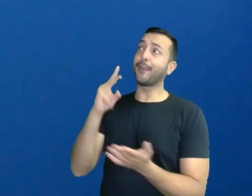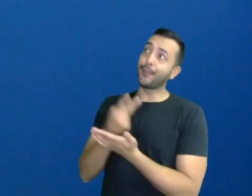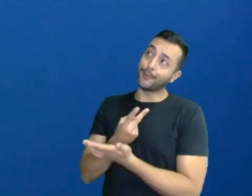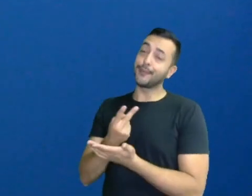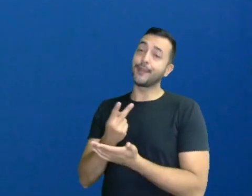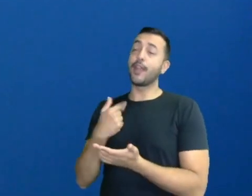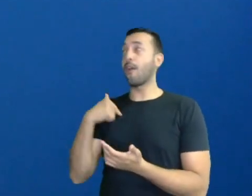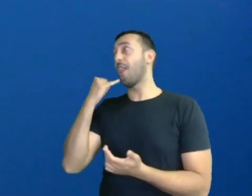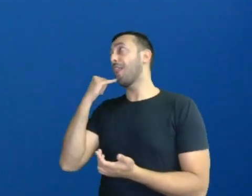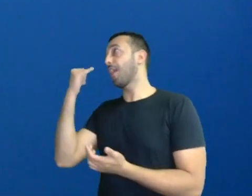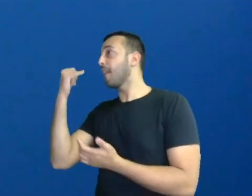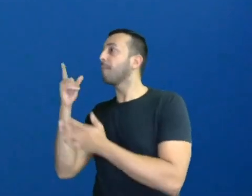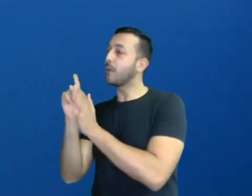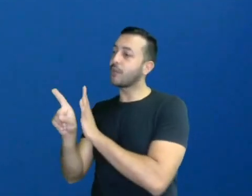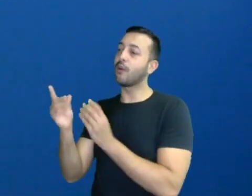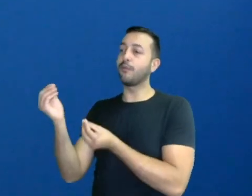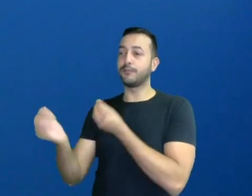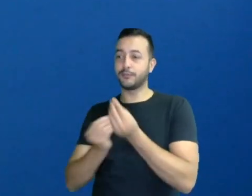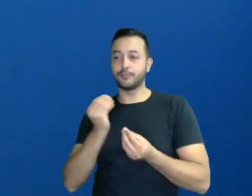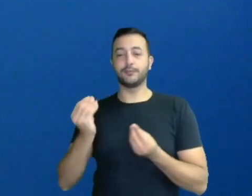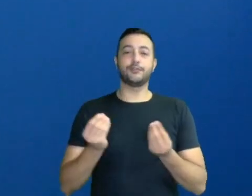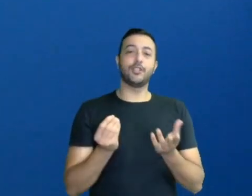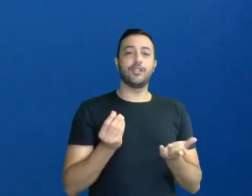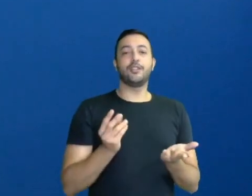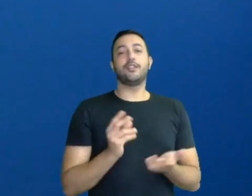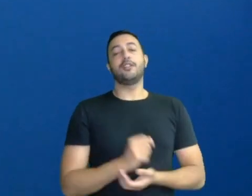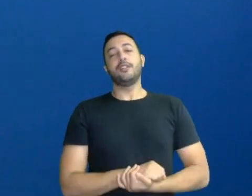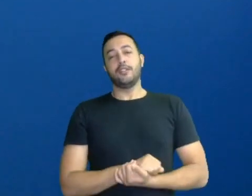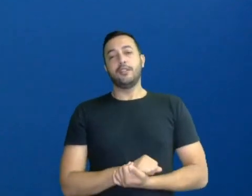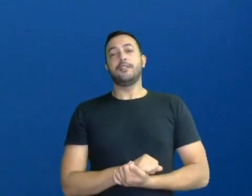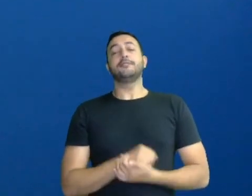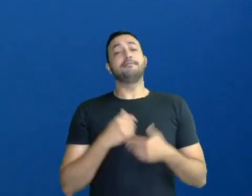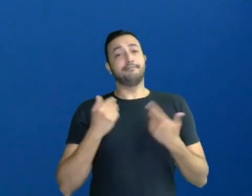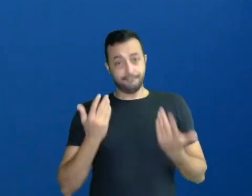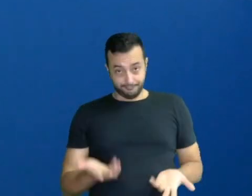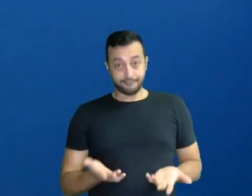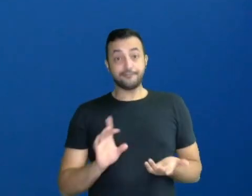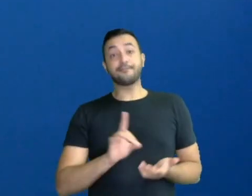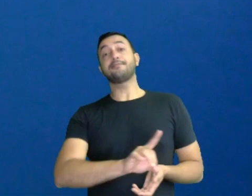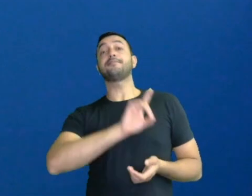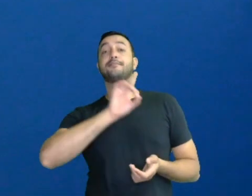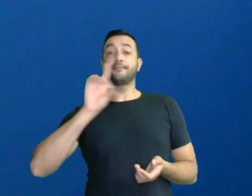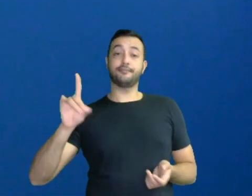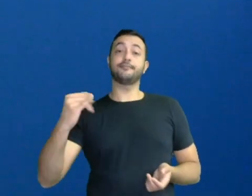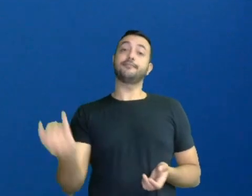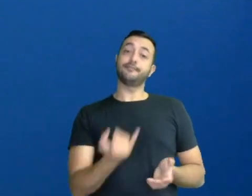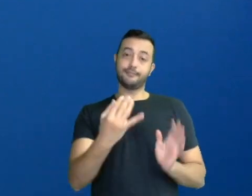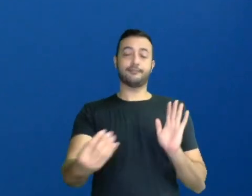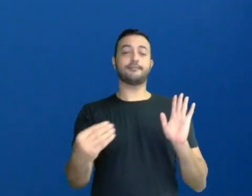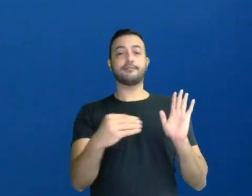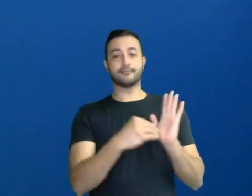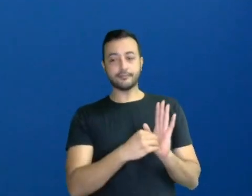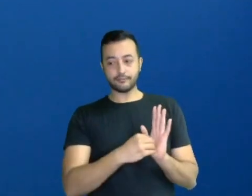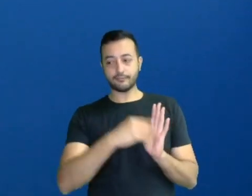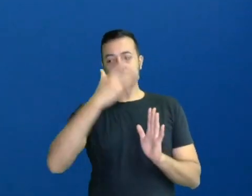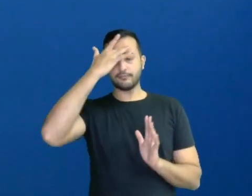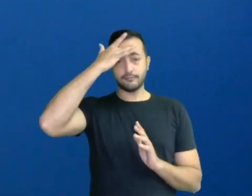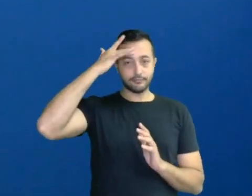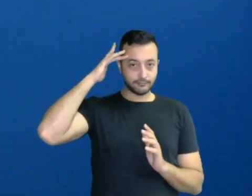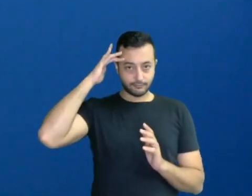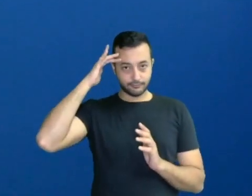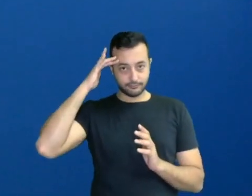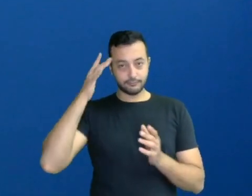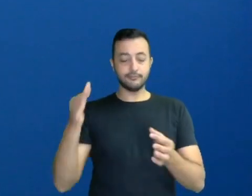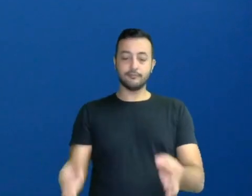dentro vou ligar para ela e saber né se o que foi que aconteceu lá no médico né então a data é importante para que a